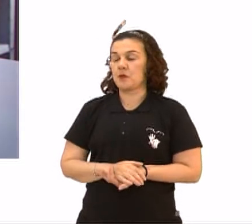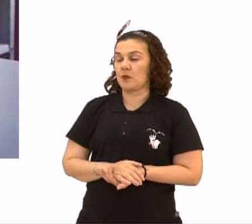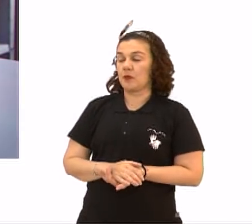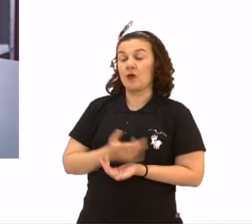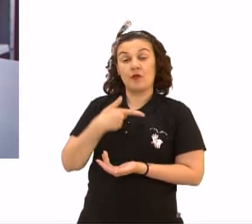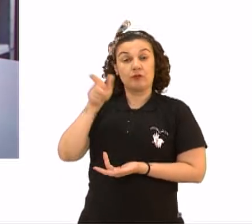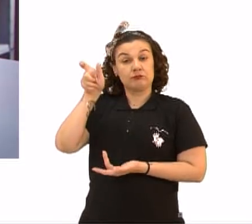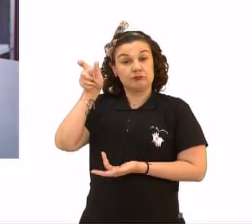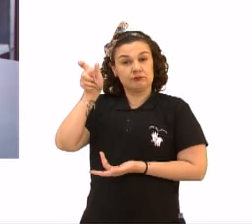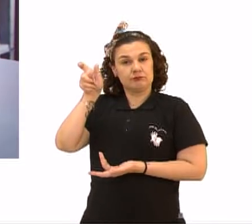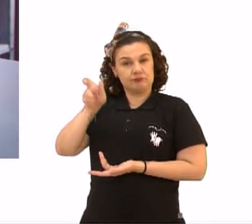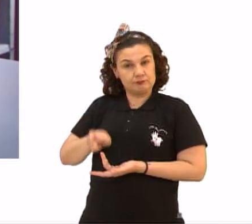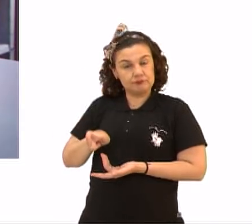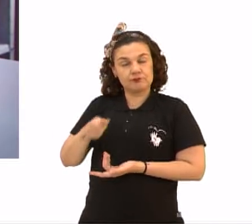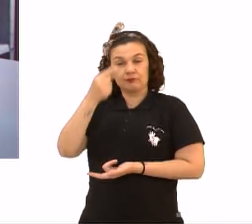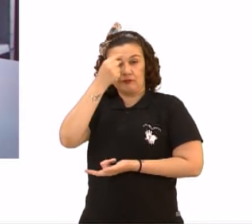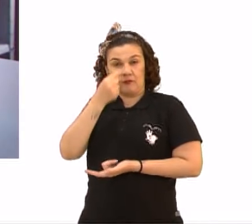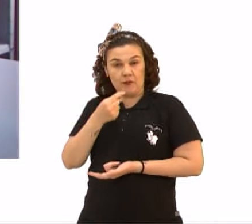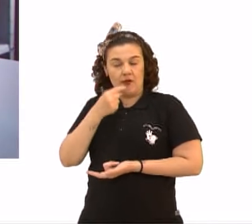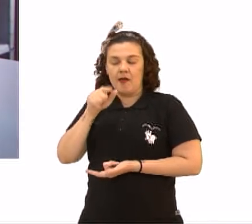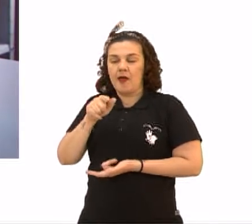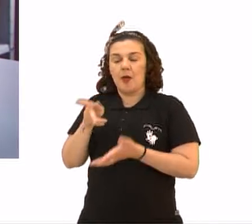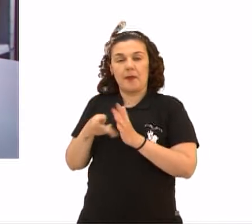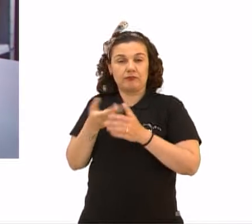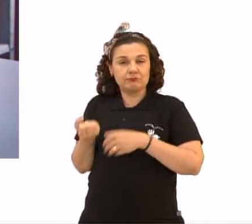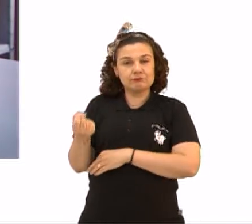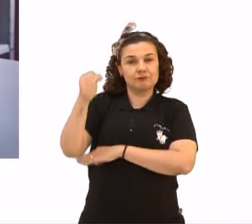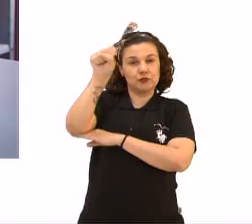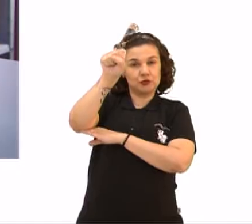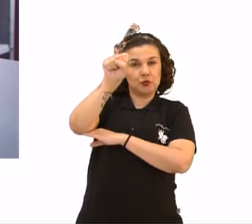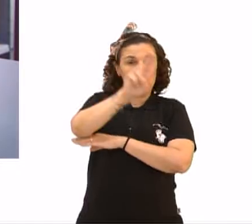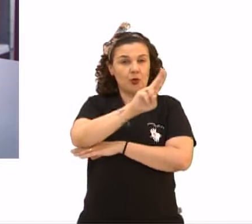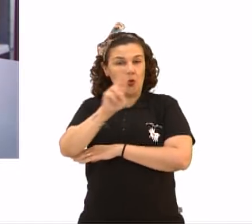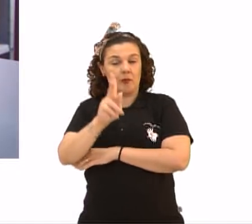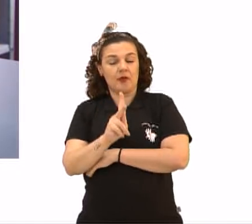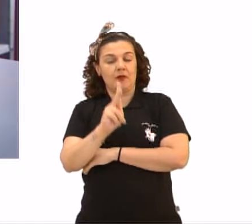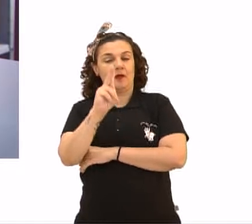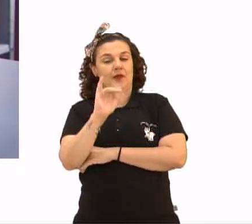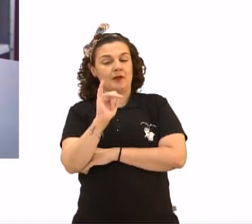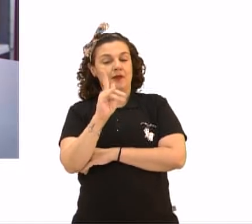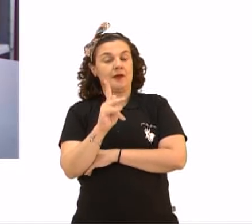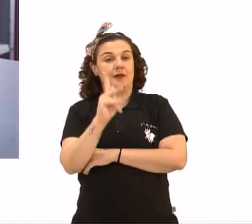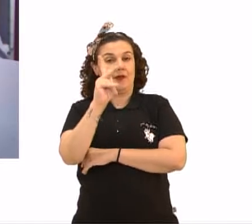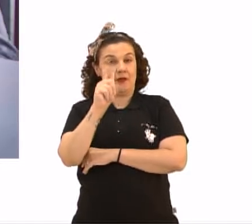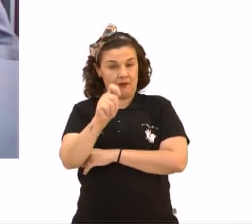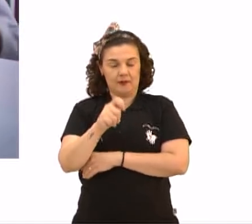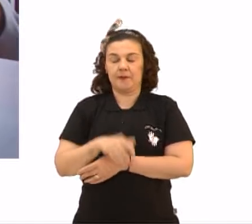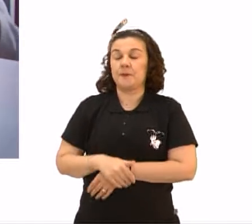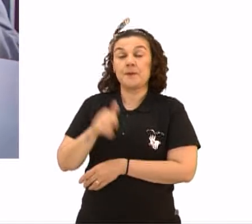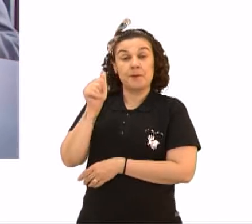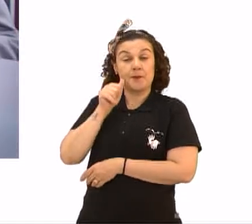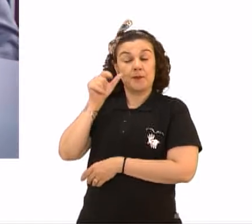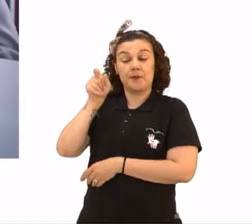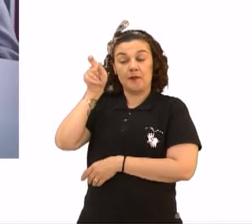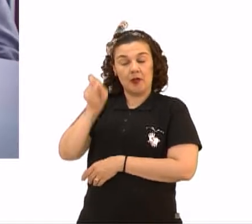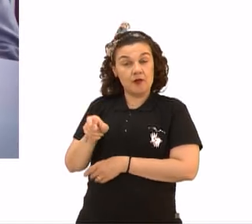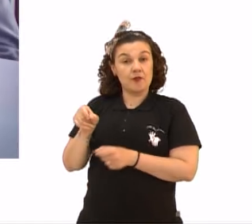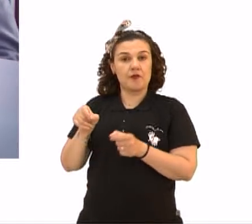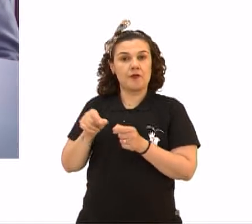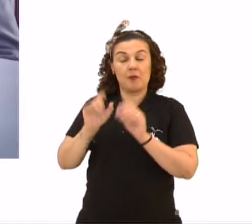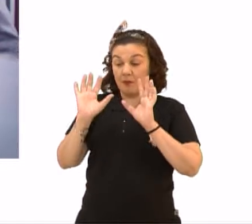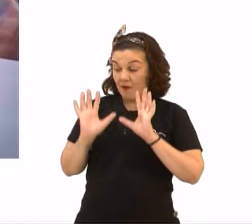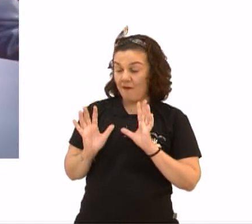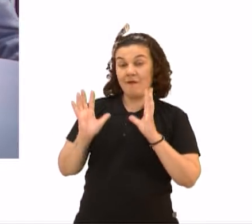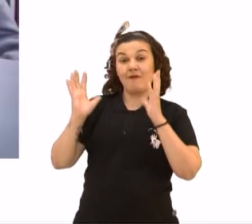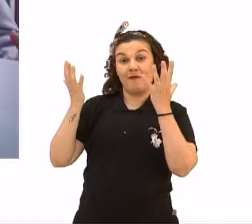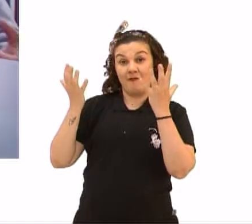um personagem que ele foi... E era um personagem bem super-herói, assim, era Kika o nome da personagem. E ela foi encomendada para um